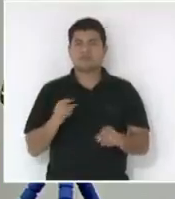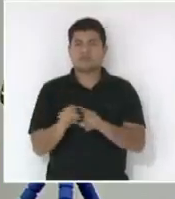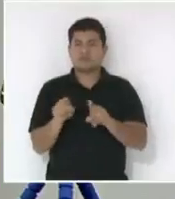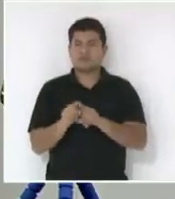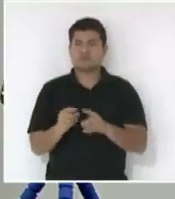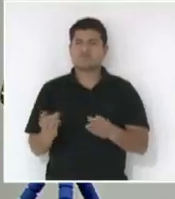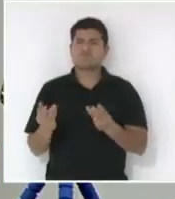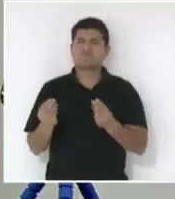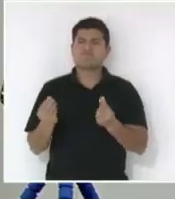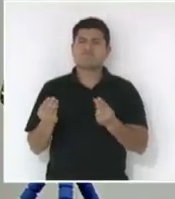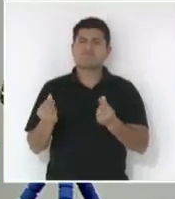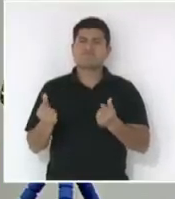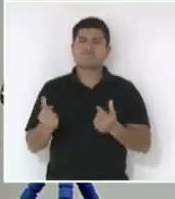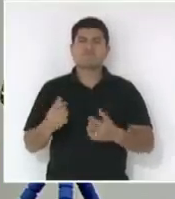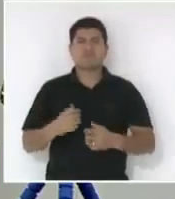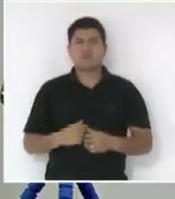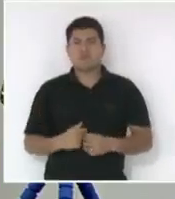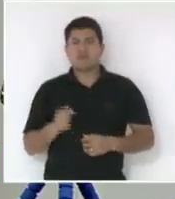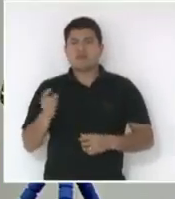sensibilidade de entender